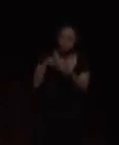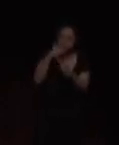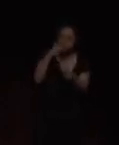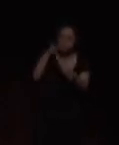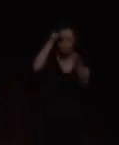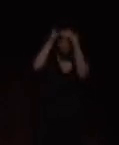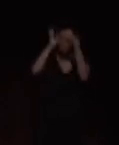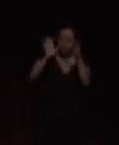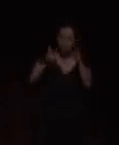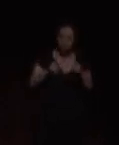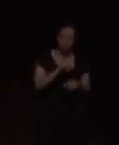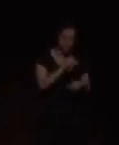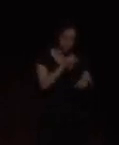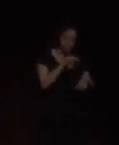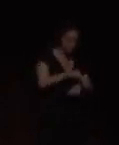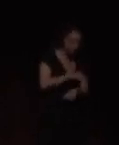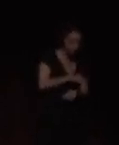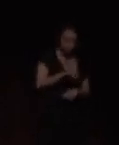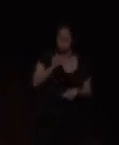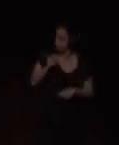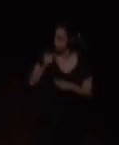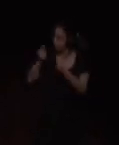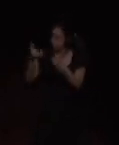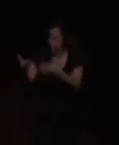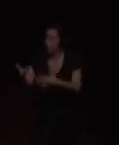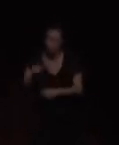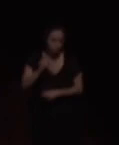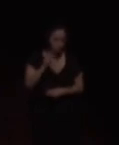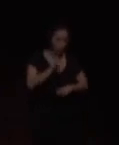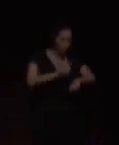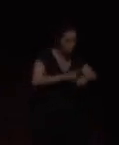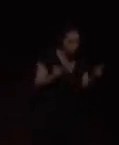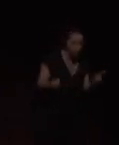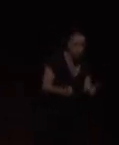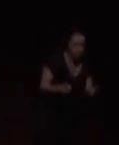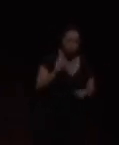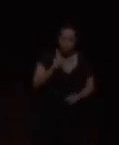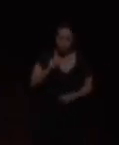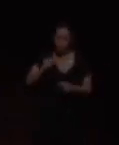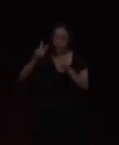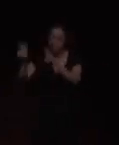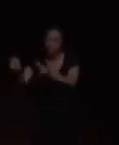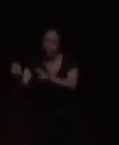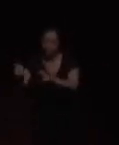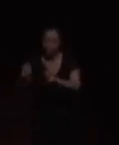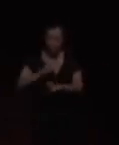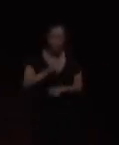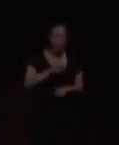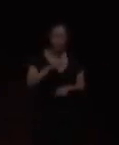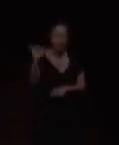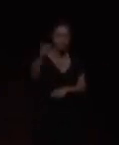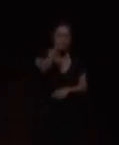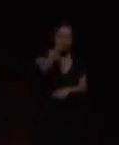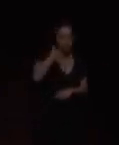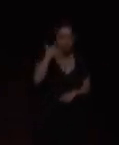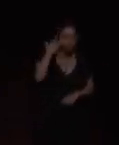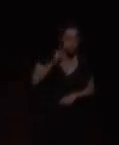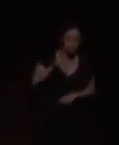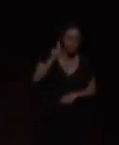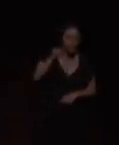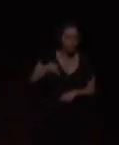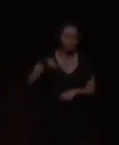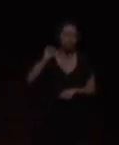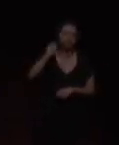10 minutos, o que nós vamos falar disso, ou das outras, ou que eu não vou ouvir nesse avião, que essa companhia